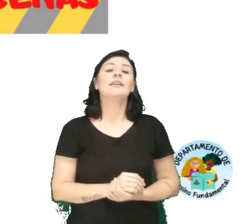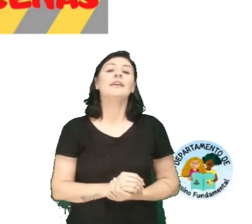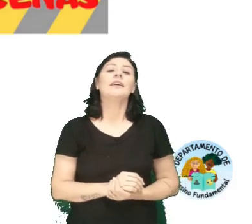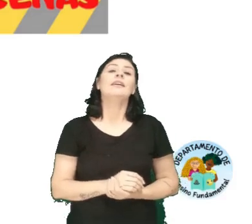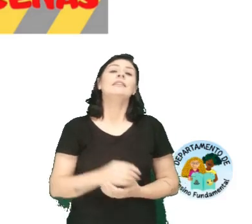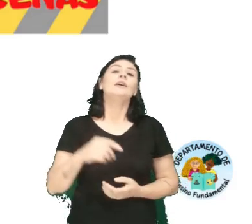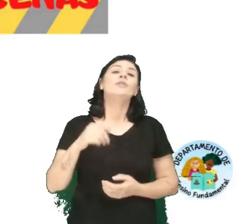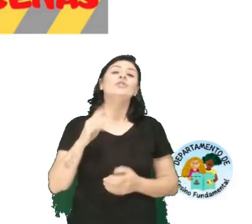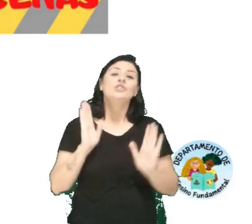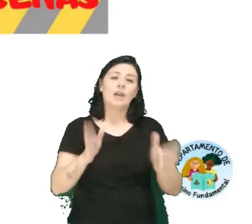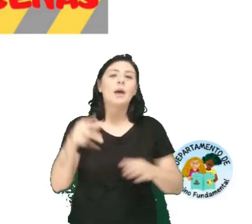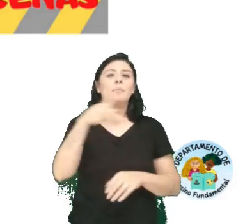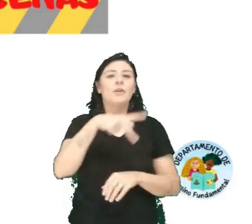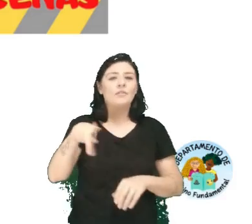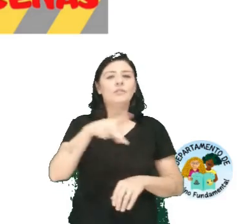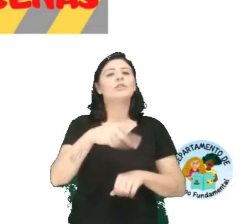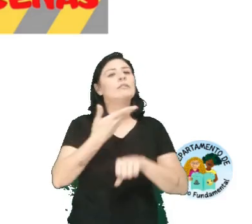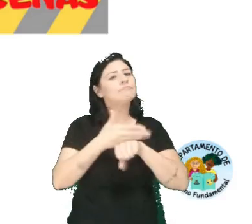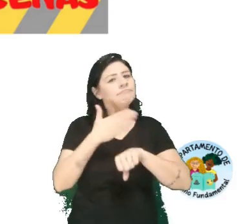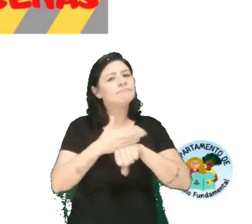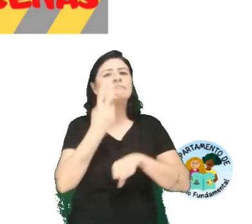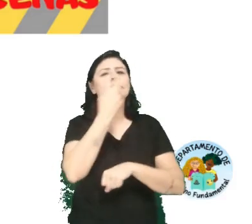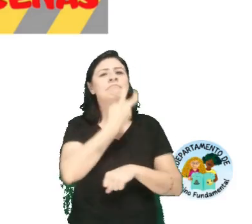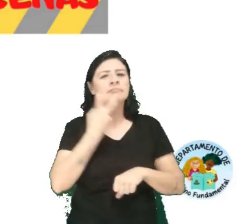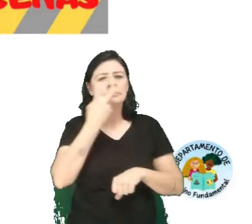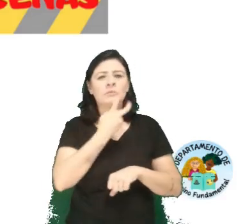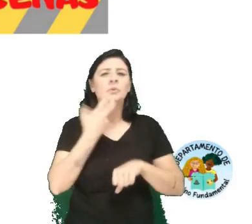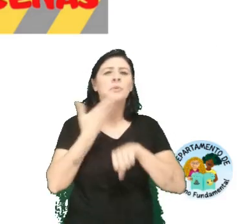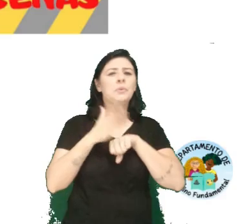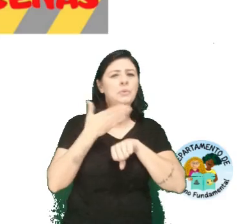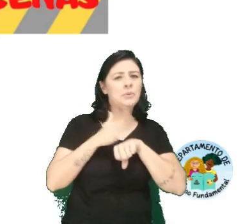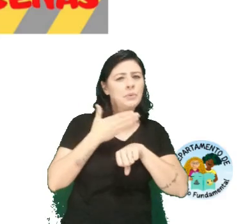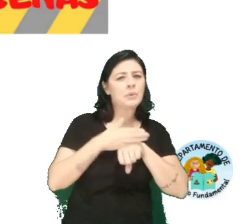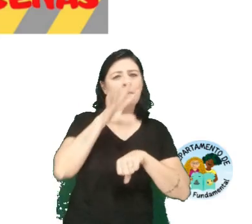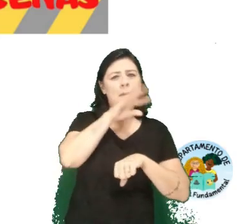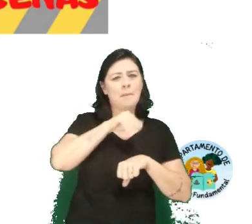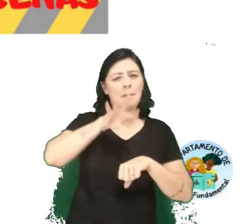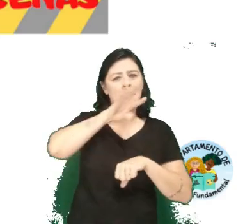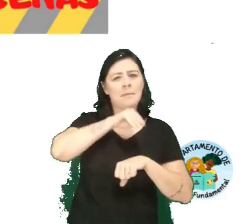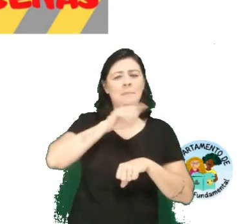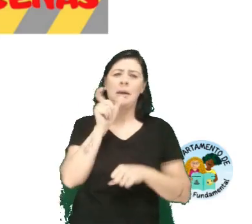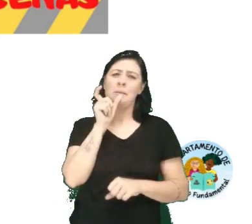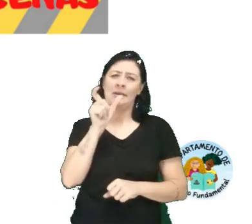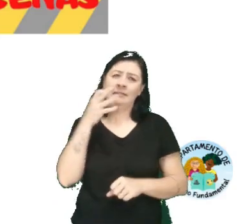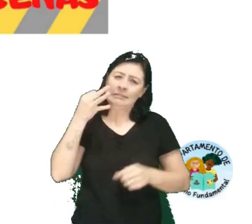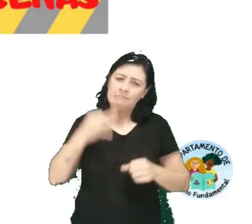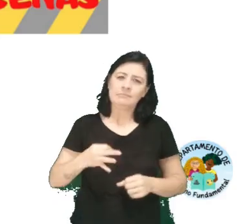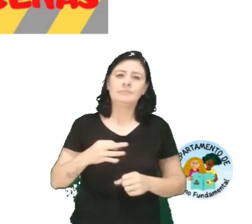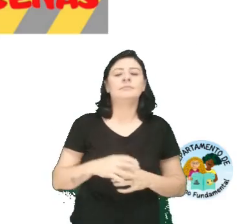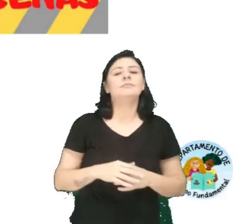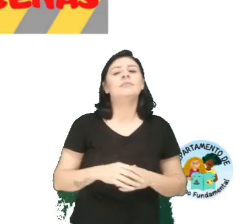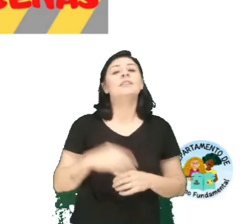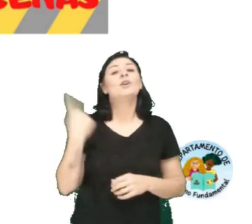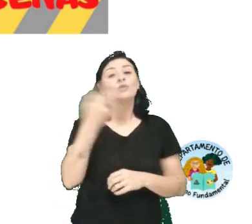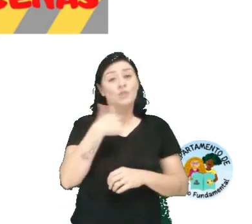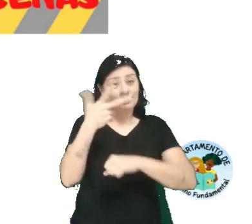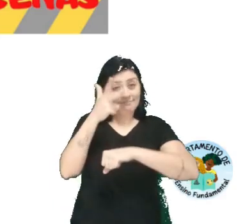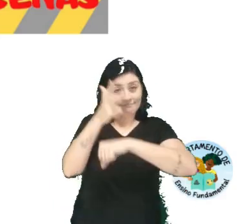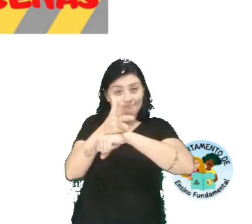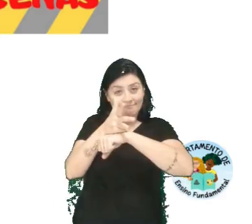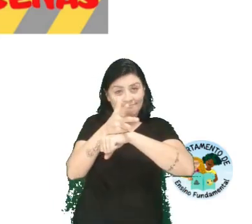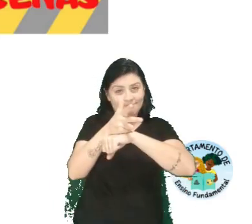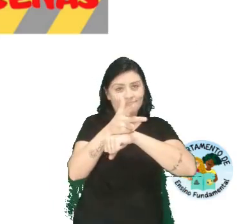a questão da oralidade, né, da linguagem oral. Nós gravamos, né, essa